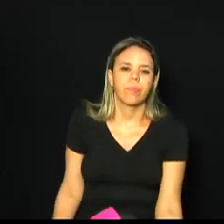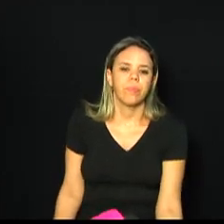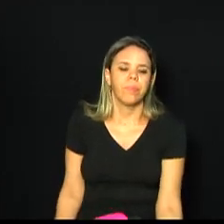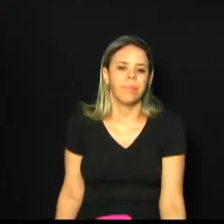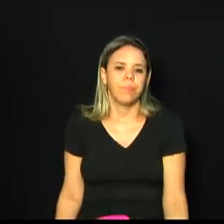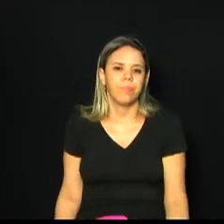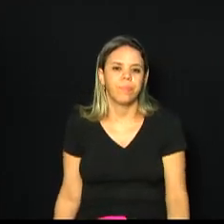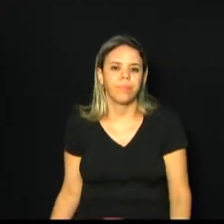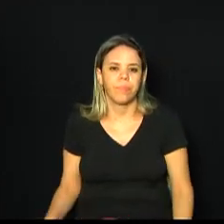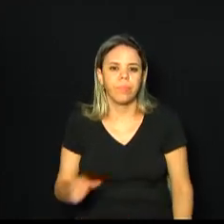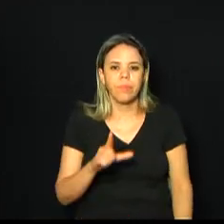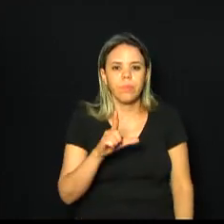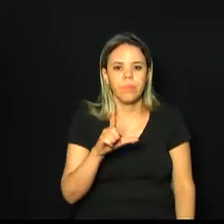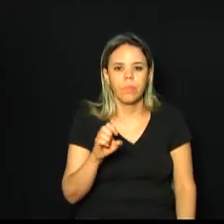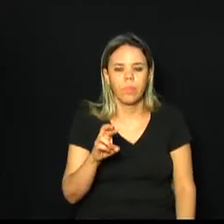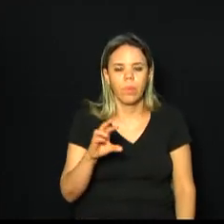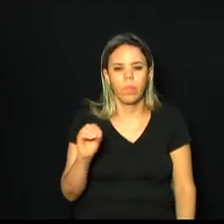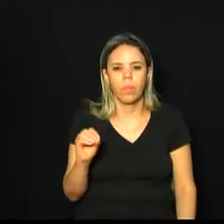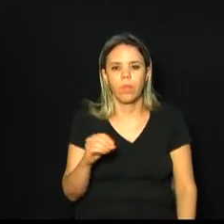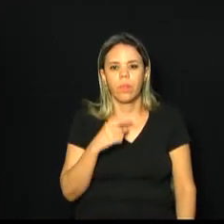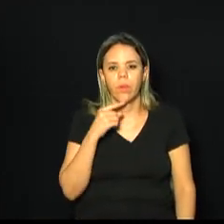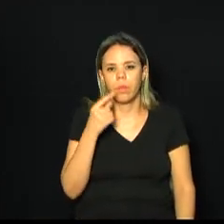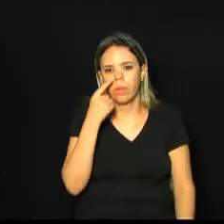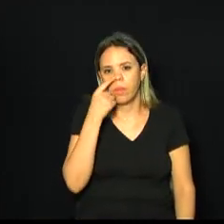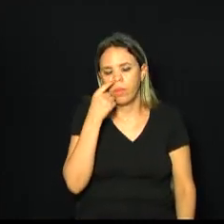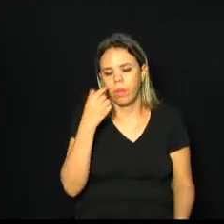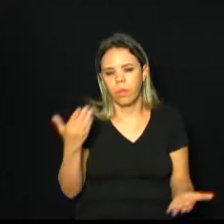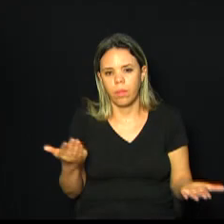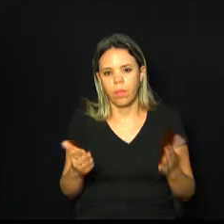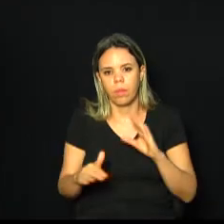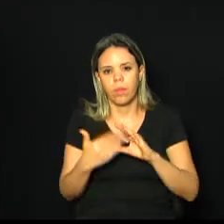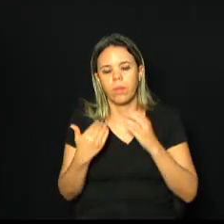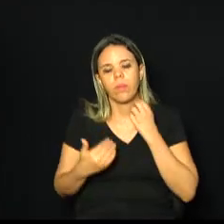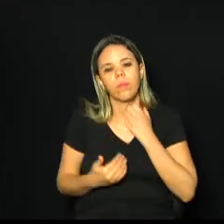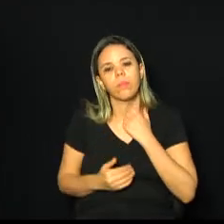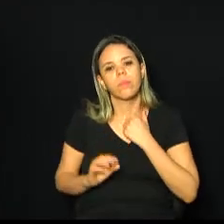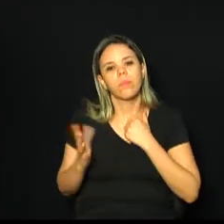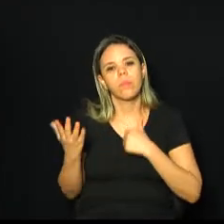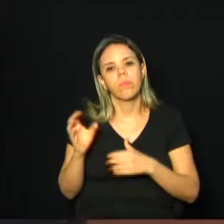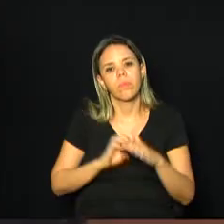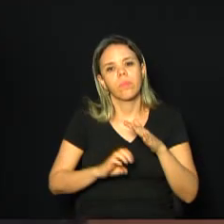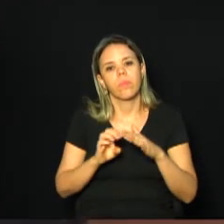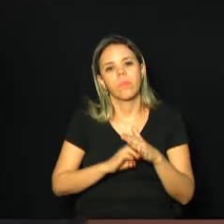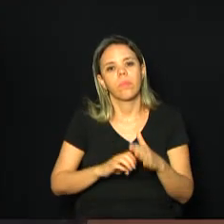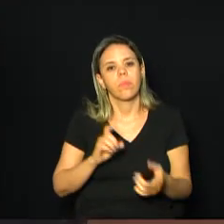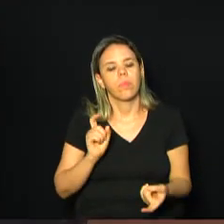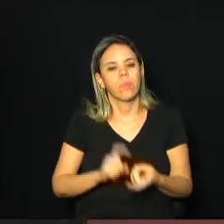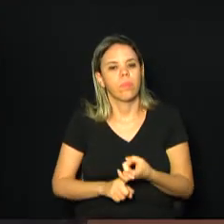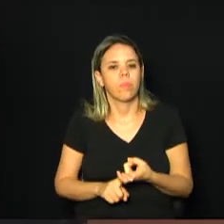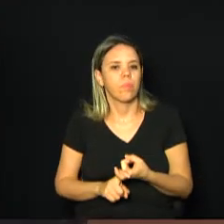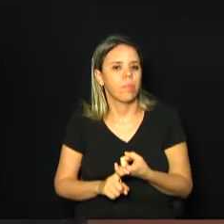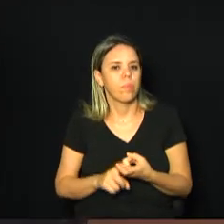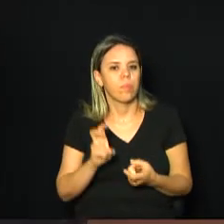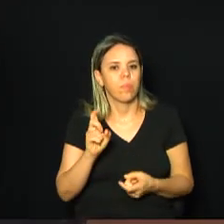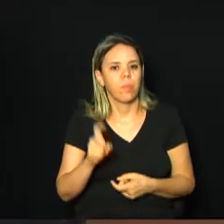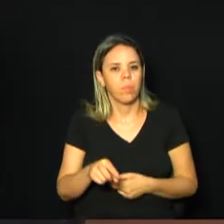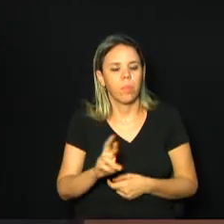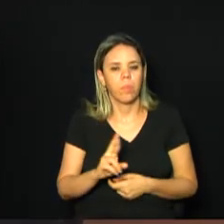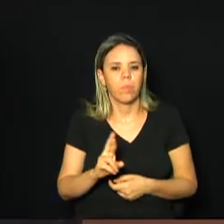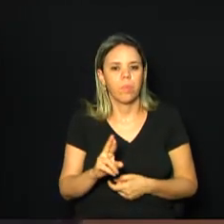o Leandro passou uma questão aqui, ó, foi agora, acabou de acontecer, uma empresa condenada em 5 mil por